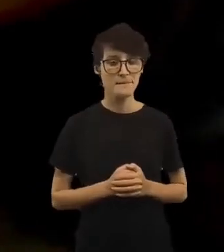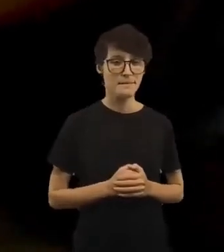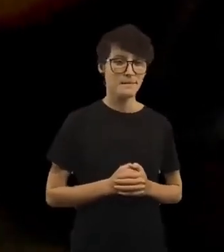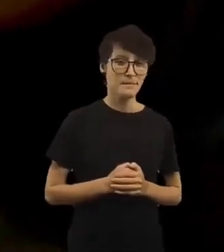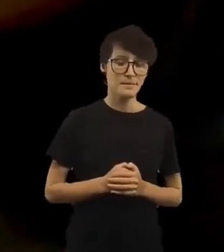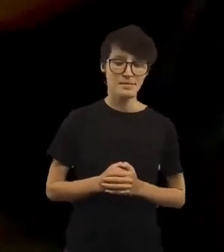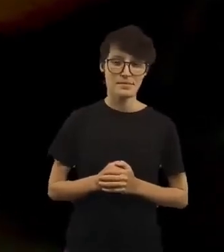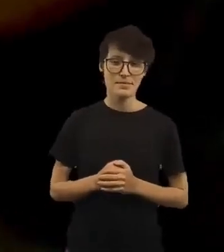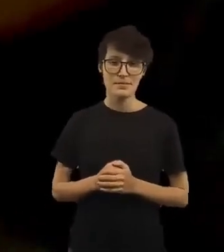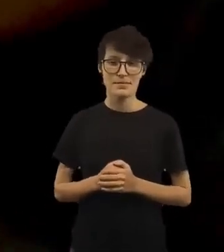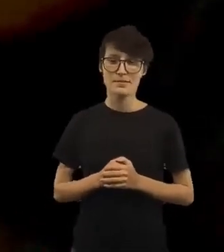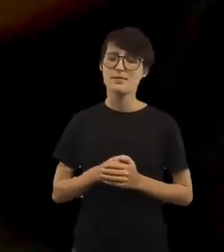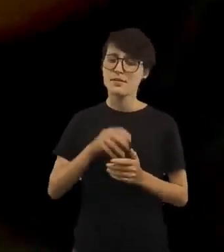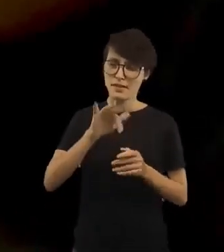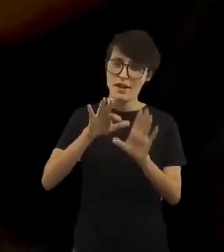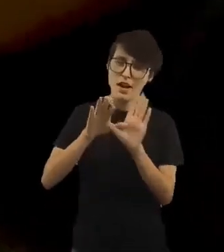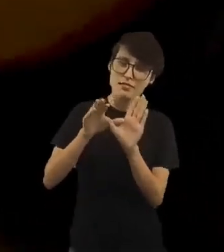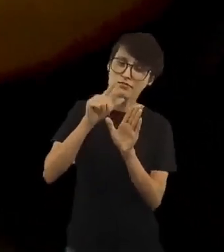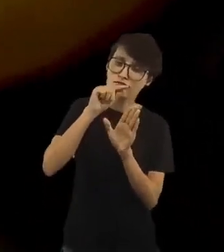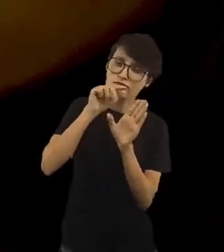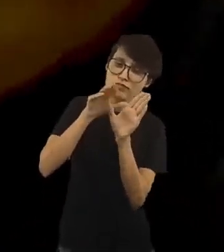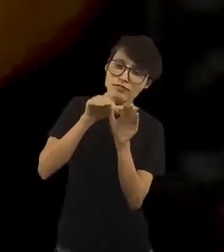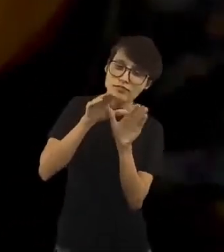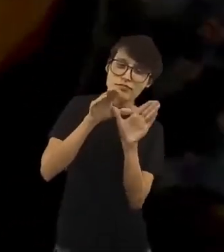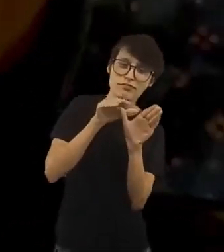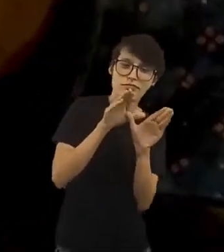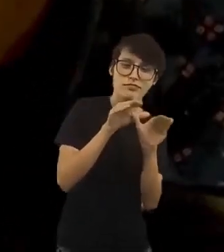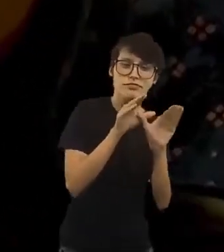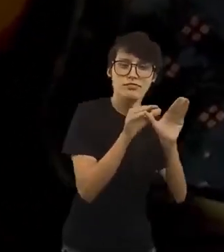libertação. Você é